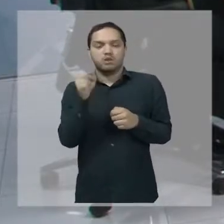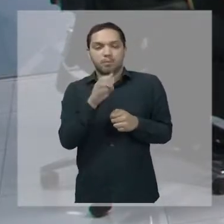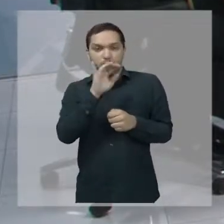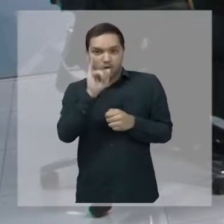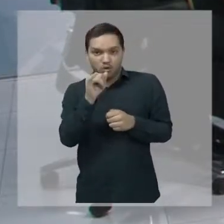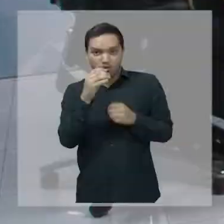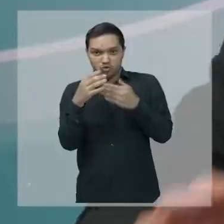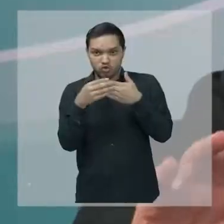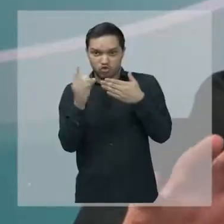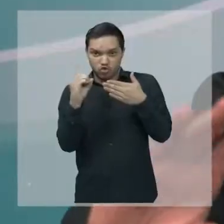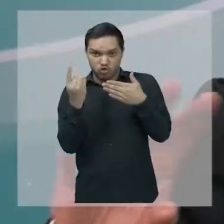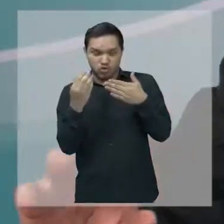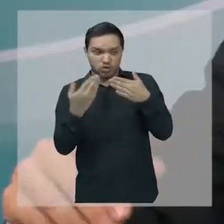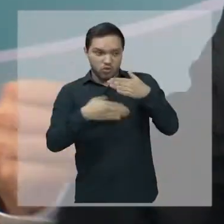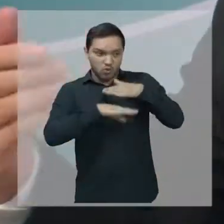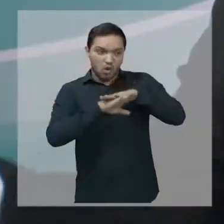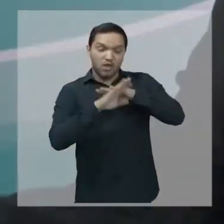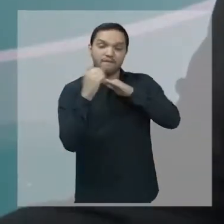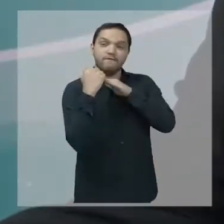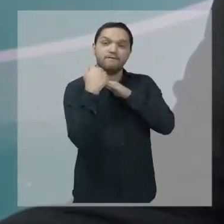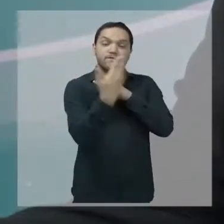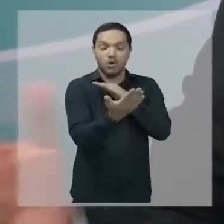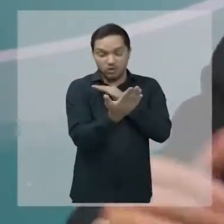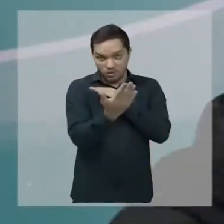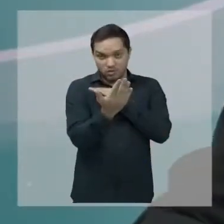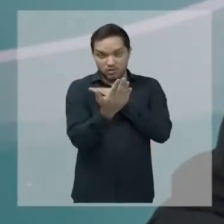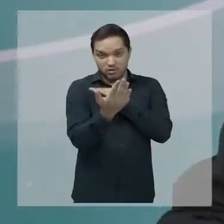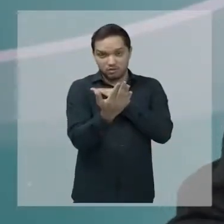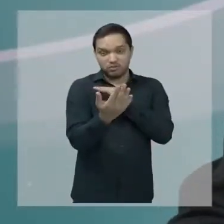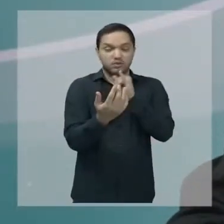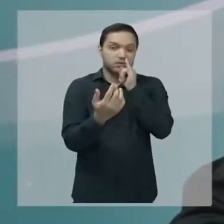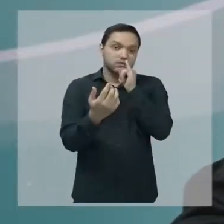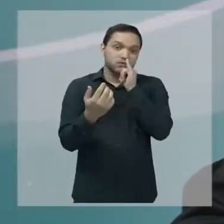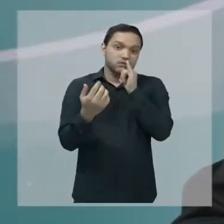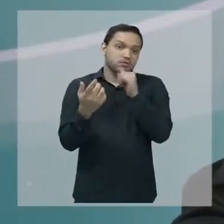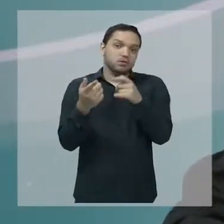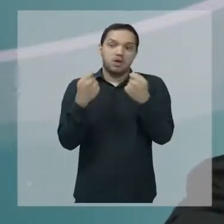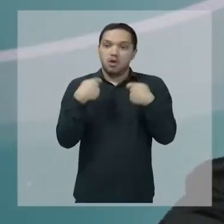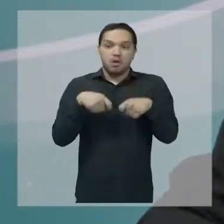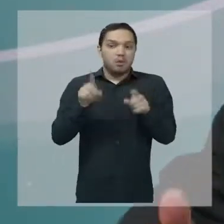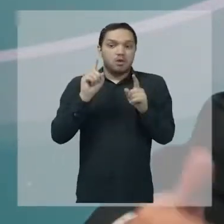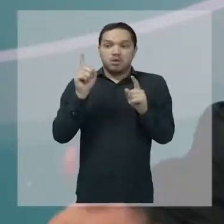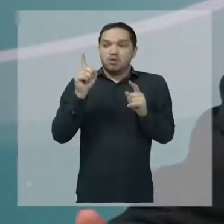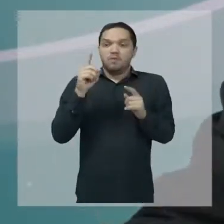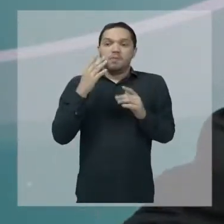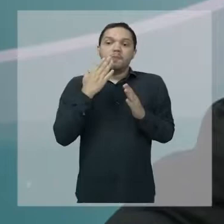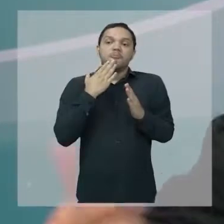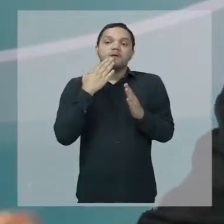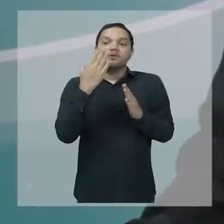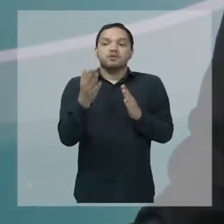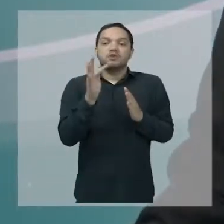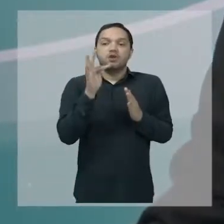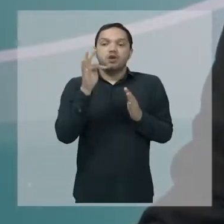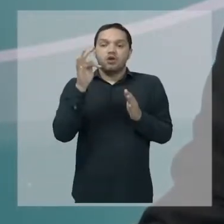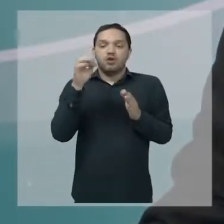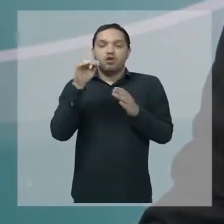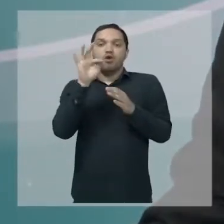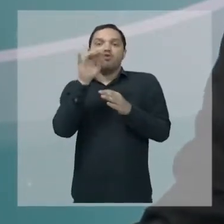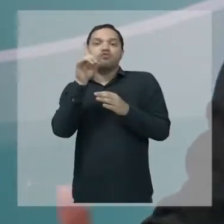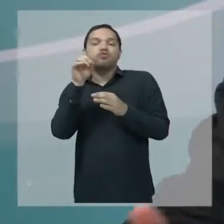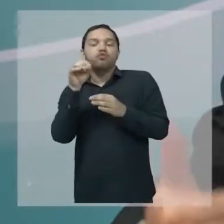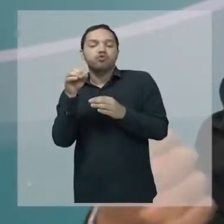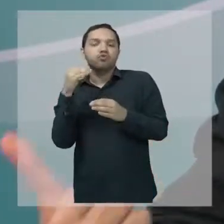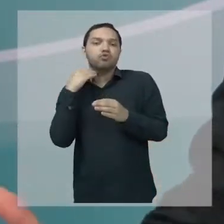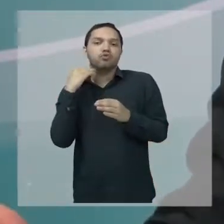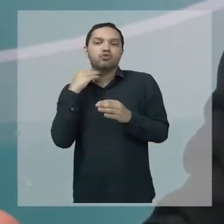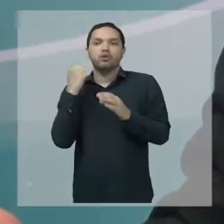350 bilhões de dólares guardados fora do Brasil, que faz com que o Brasil, por exemplo, não tenha que recorrer ao Fundo Monetário